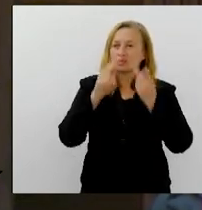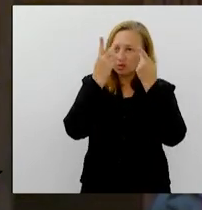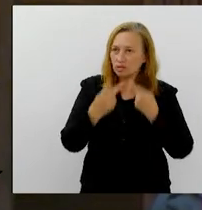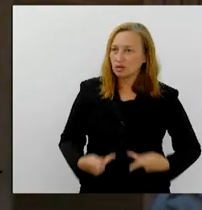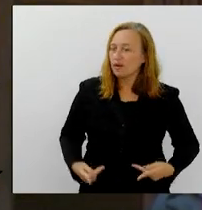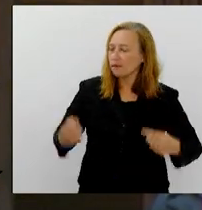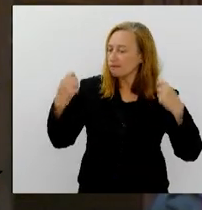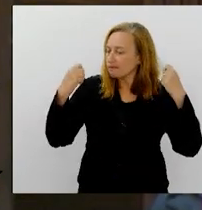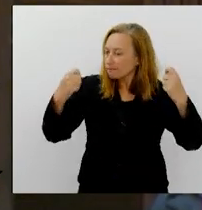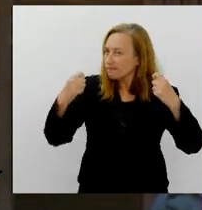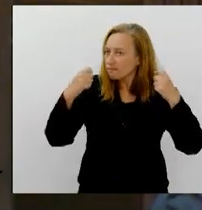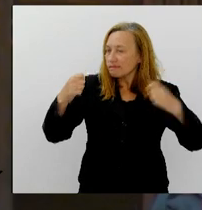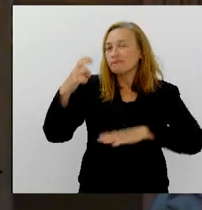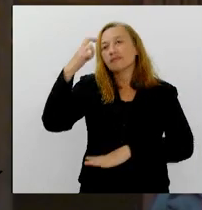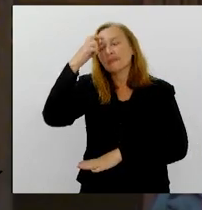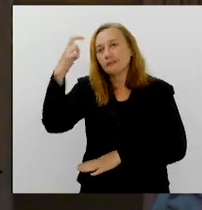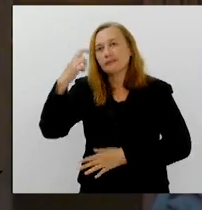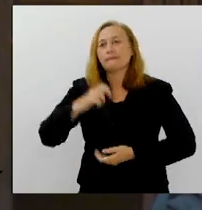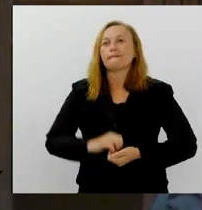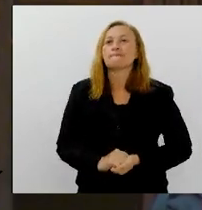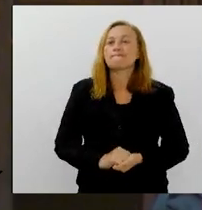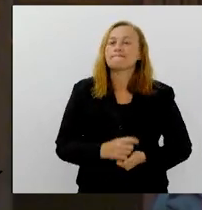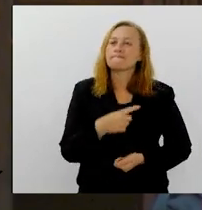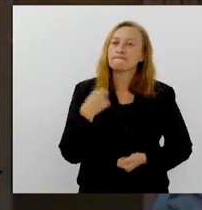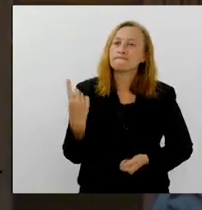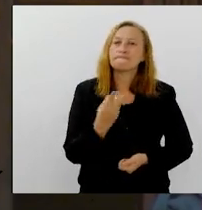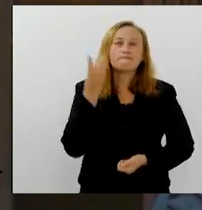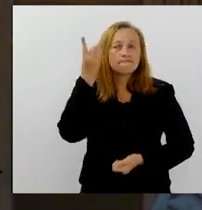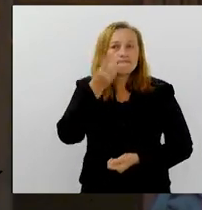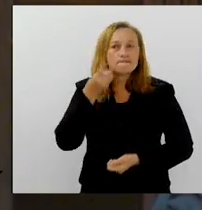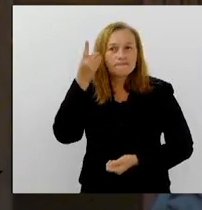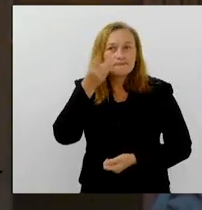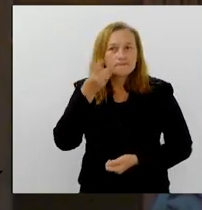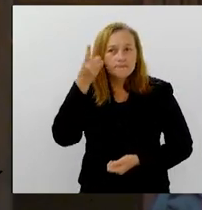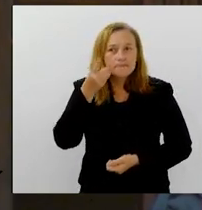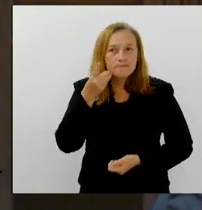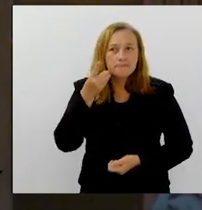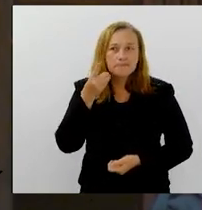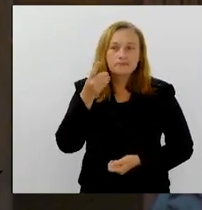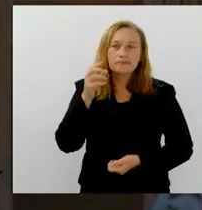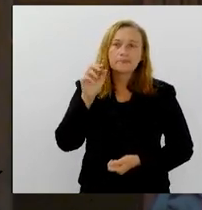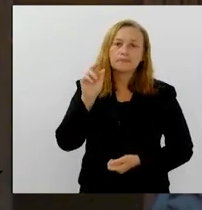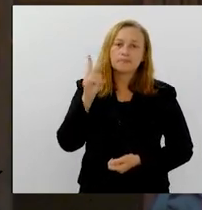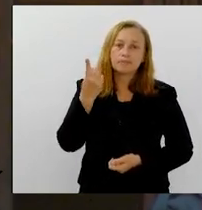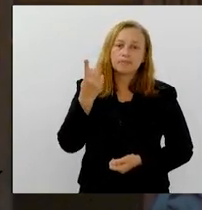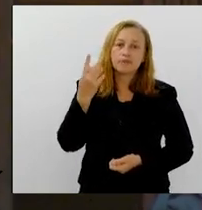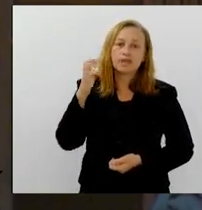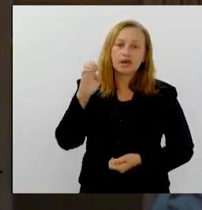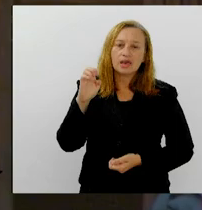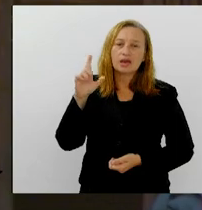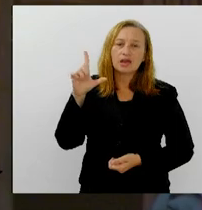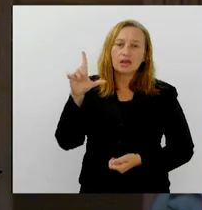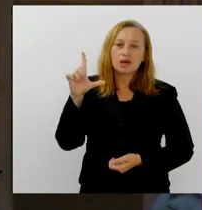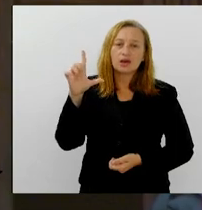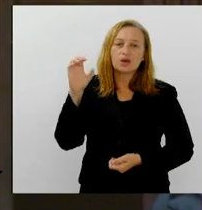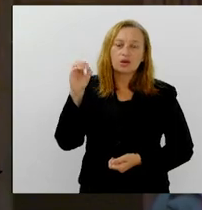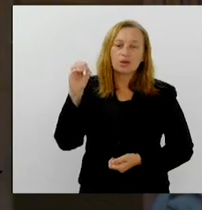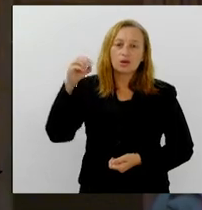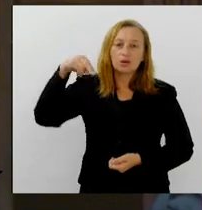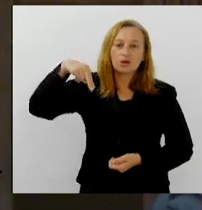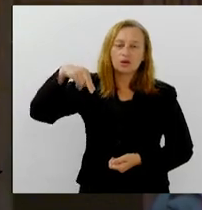ativista da cultura, a nossa deputada Eloneida Sturda, nós estamos de